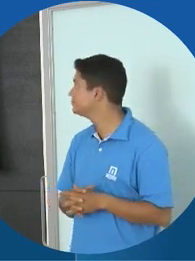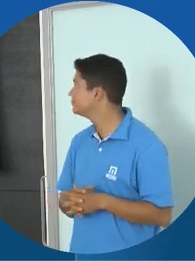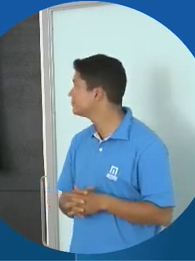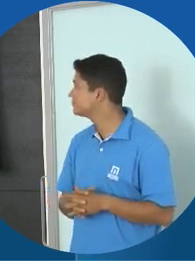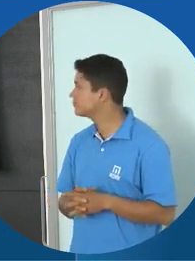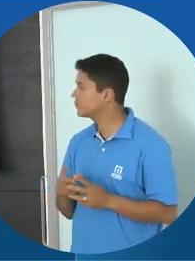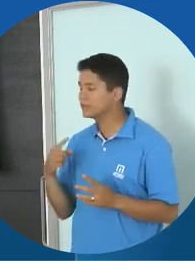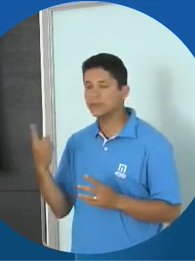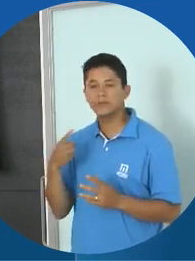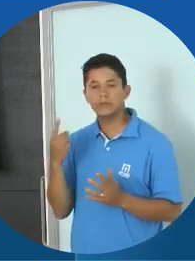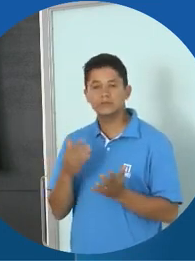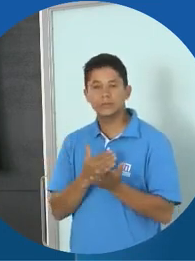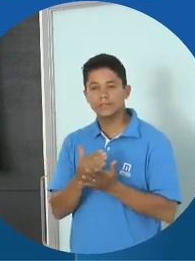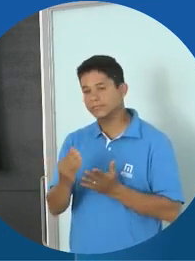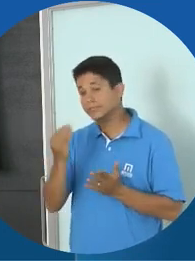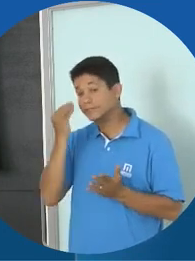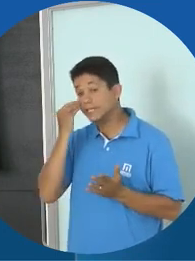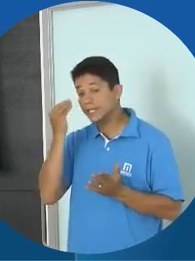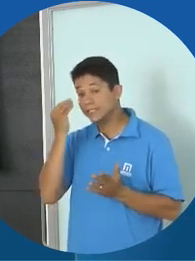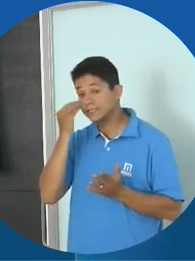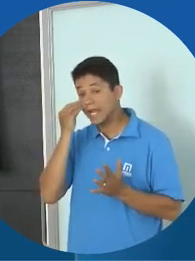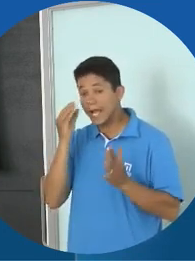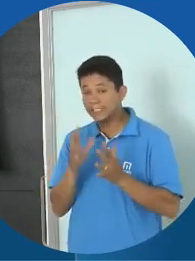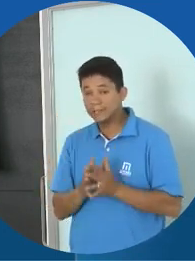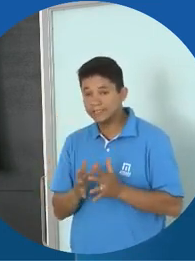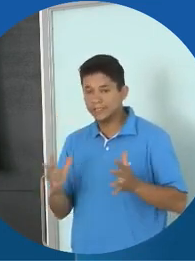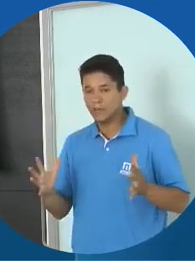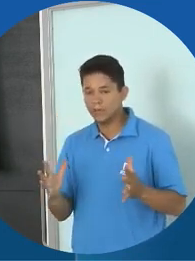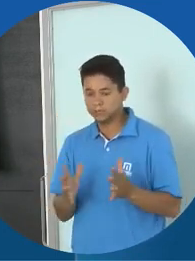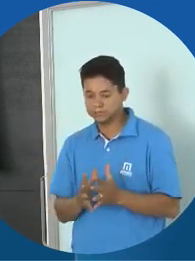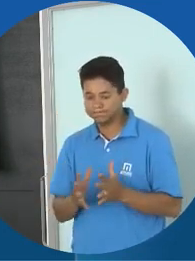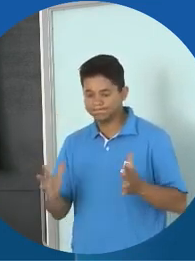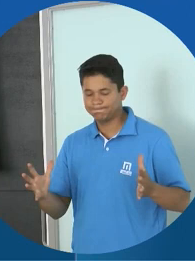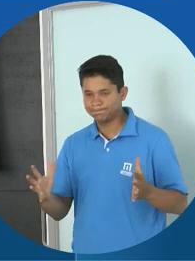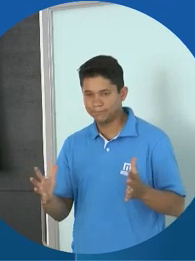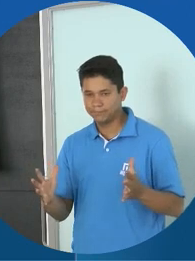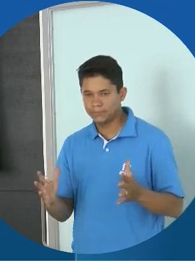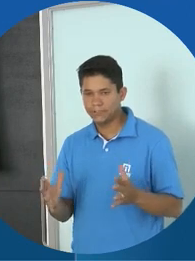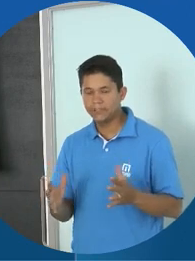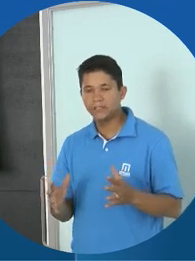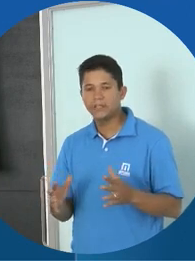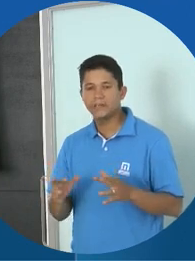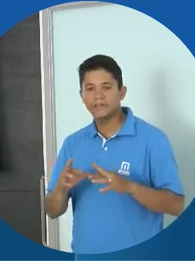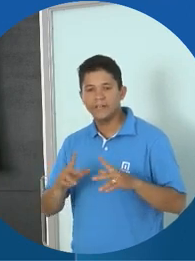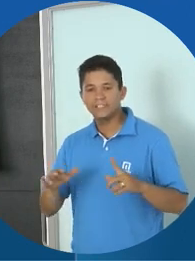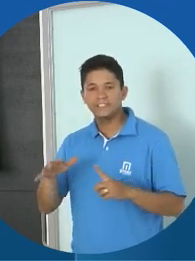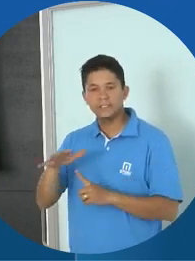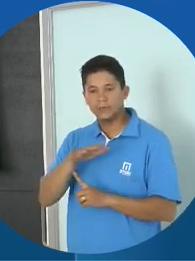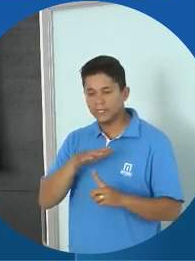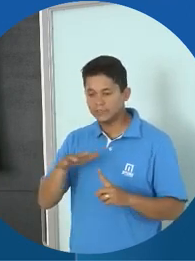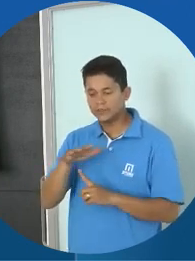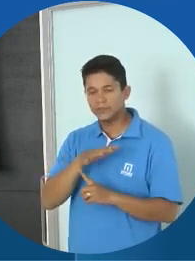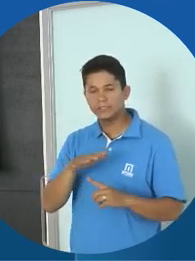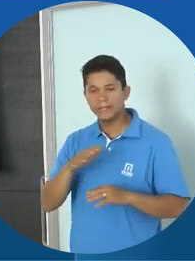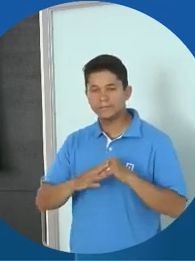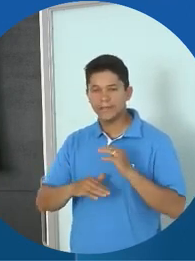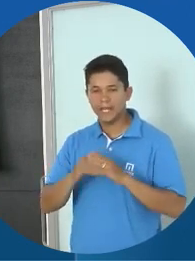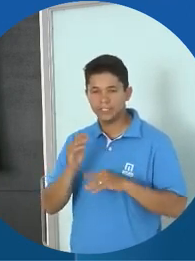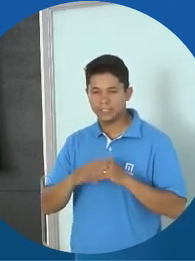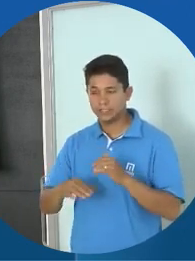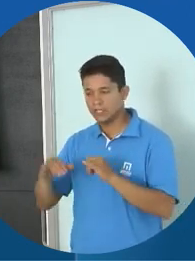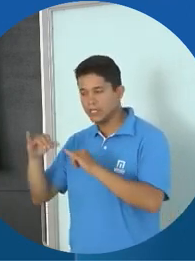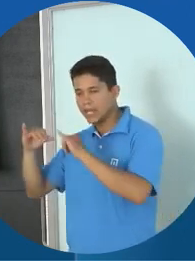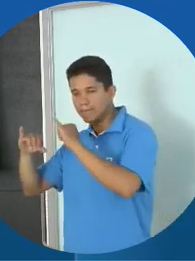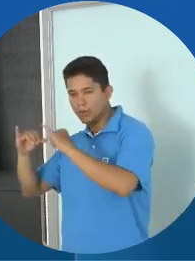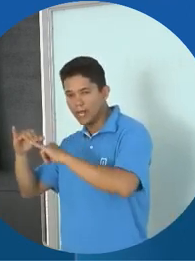nós começamos a testar a expansão dessa resina em situações mais práticas, saindo do universo de laboratório e